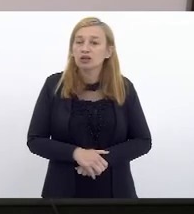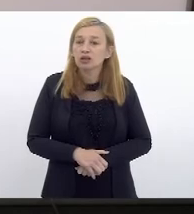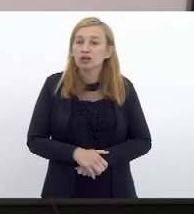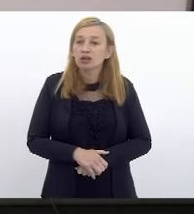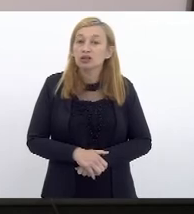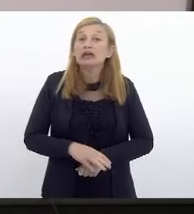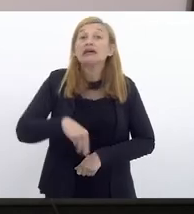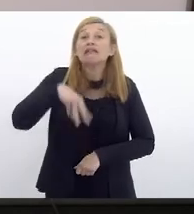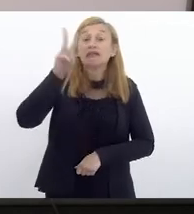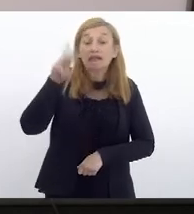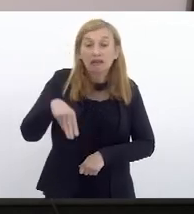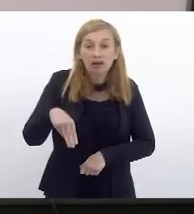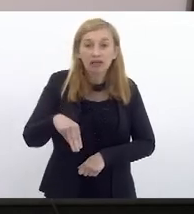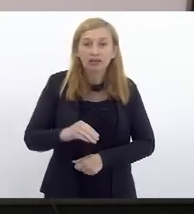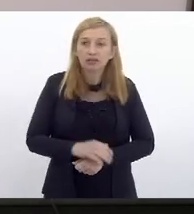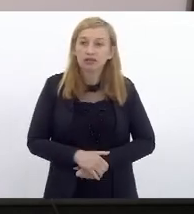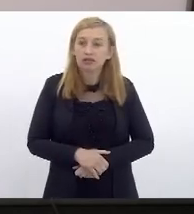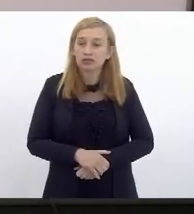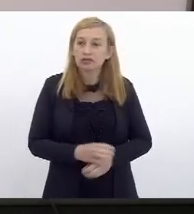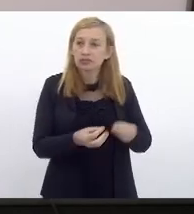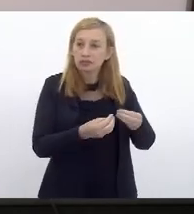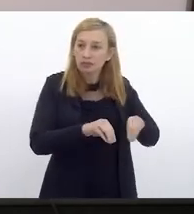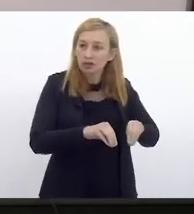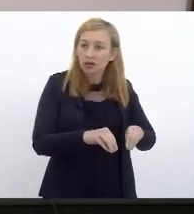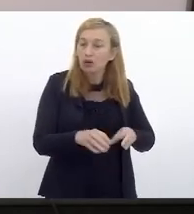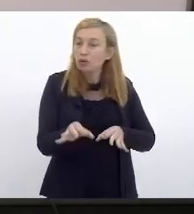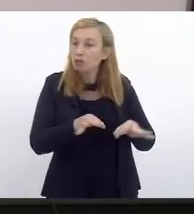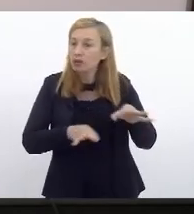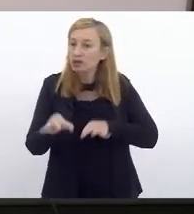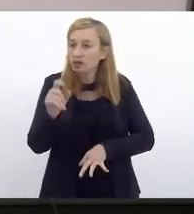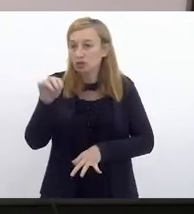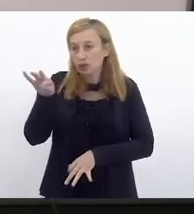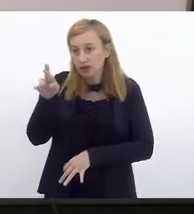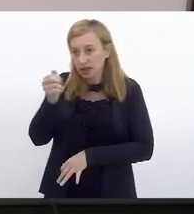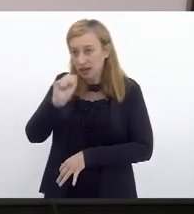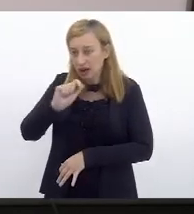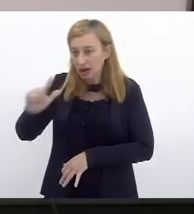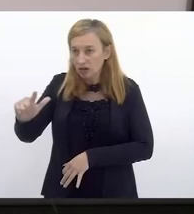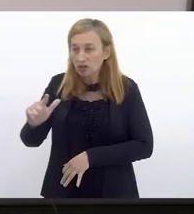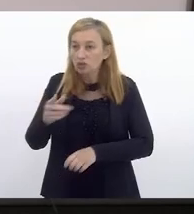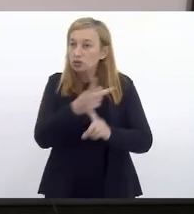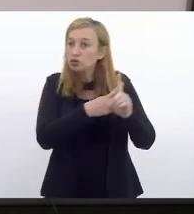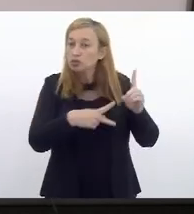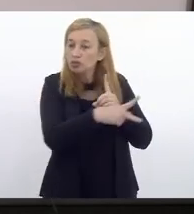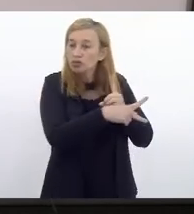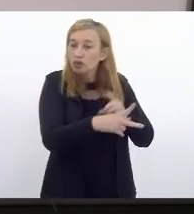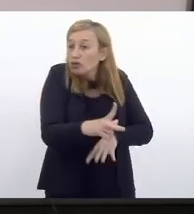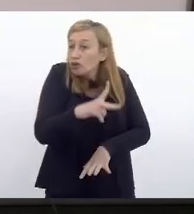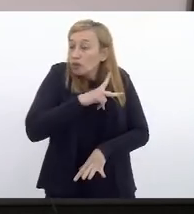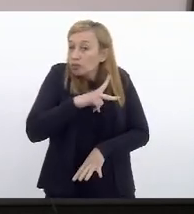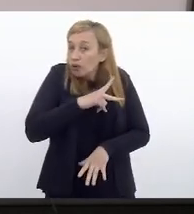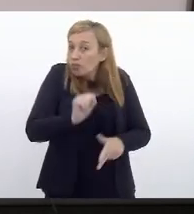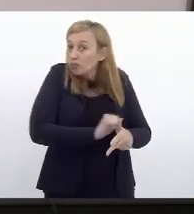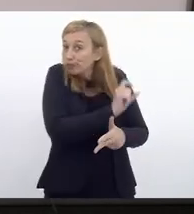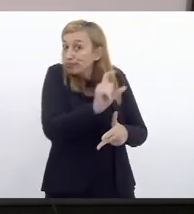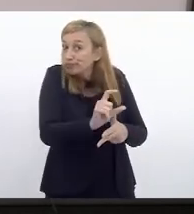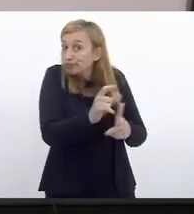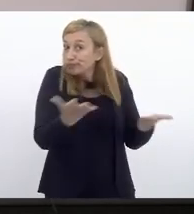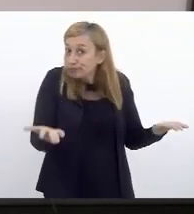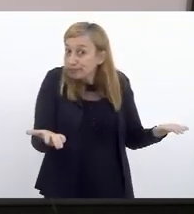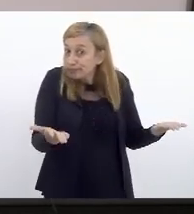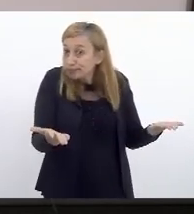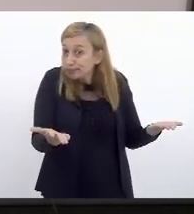quem quebrou o plano autuarial do Rio Previdência foi o próprio Executivo,